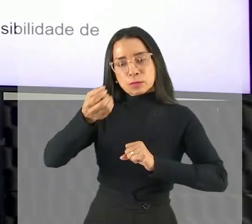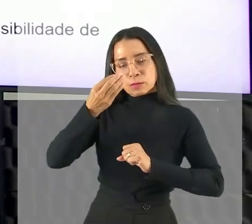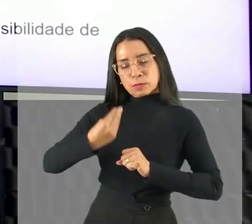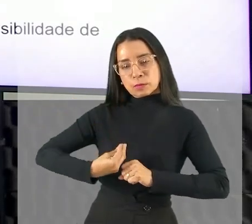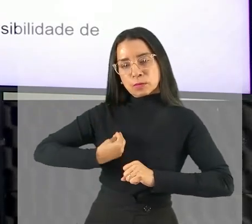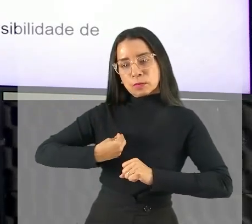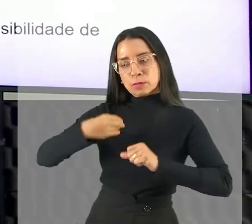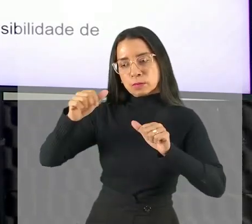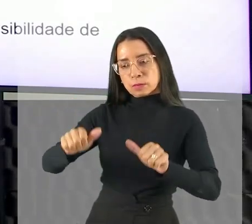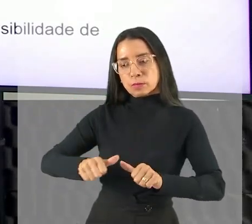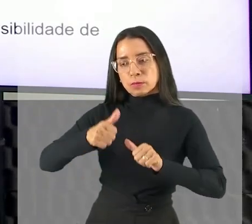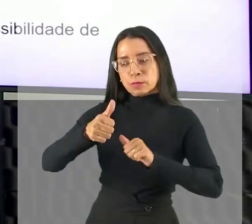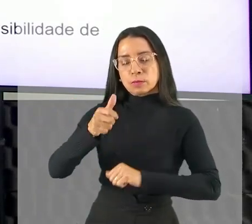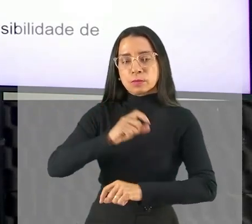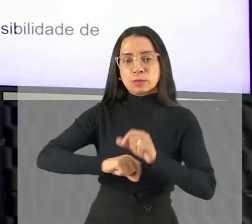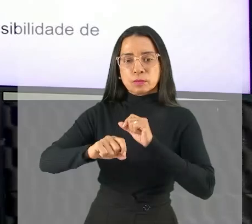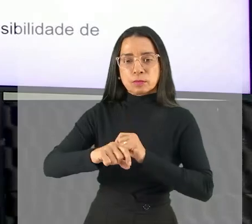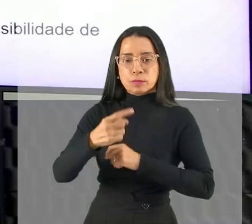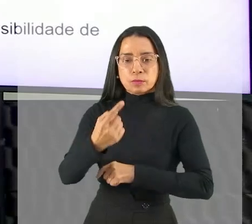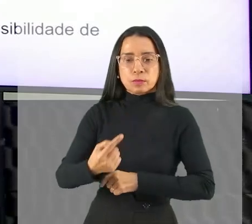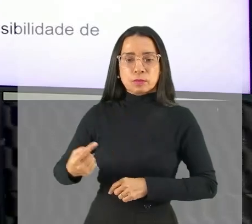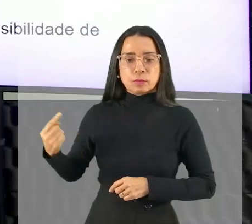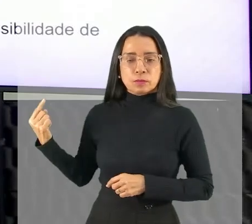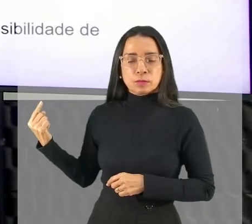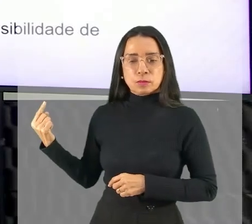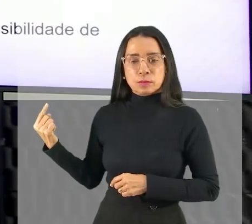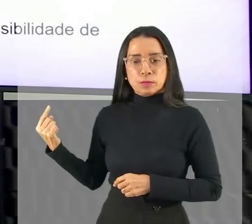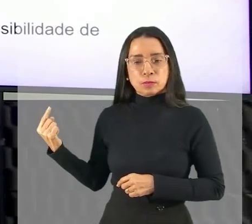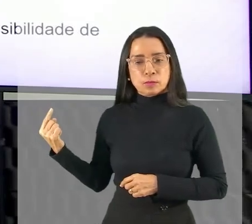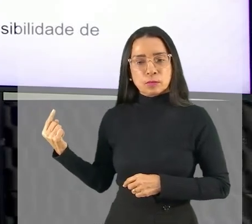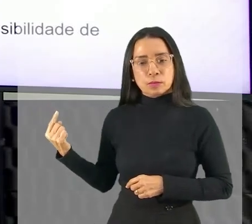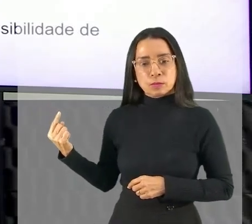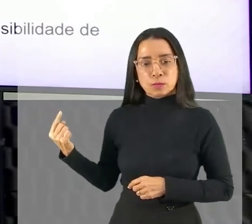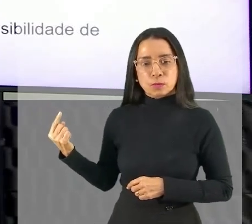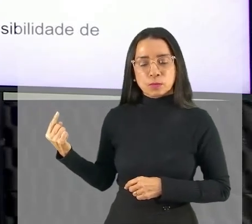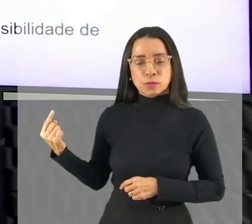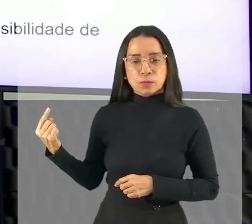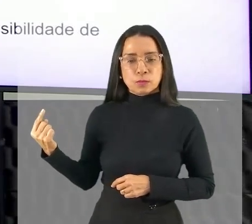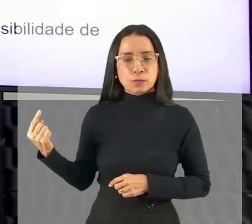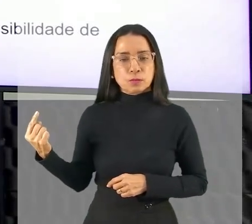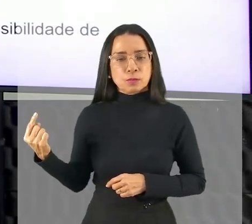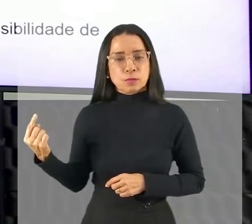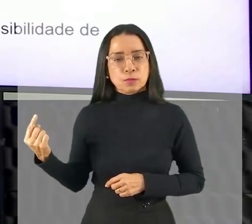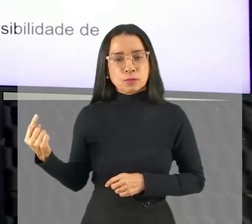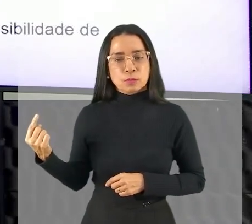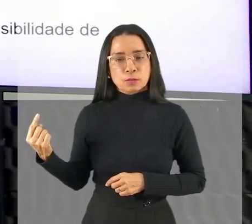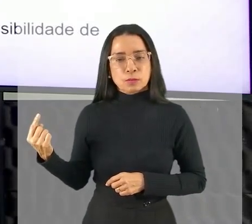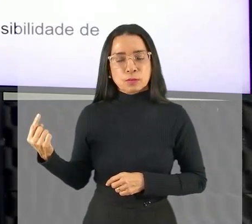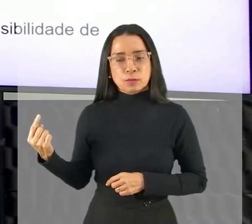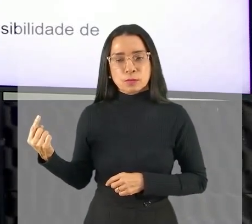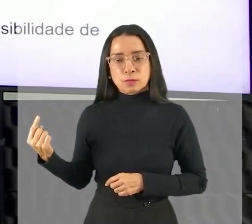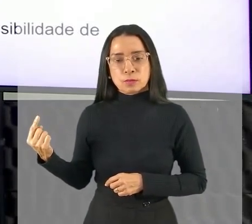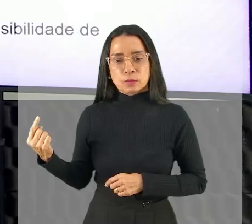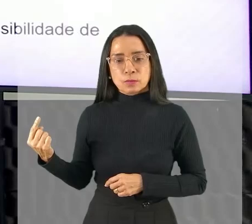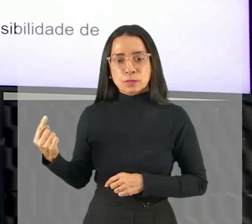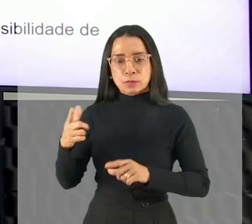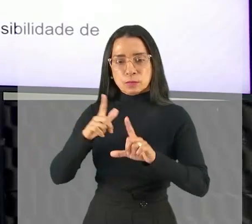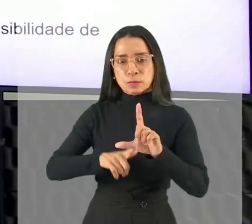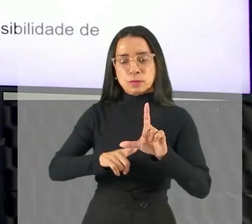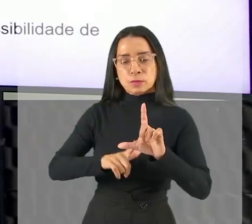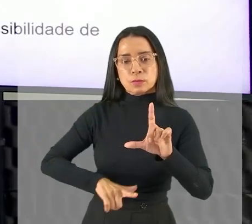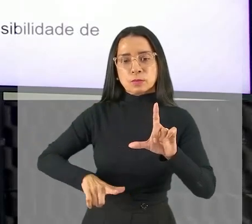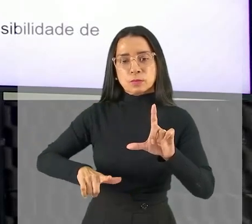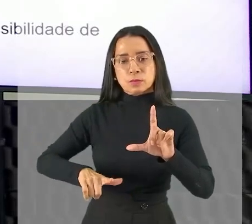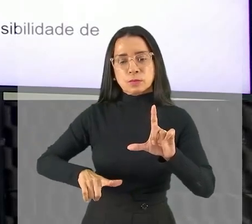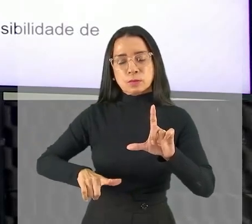Então, por isso que fala da irreversibilidade da morte. Será que é isso, essa angústia alimentada? Considerando essa segunda geração do romantismo, qual o